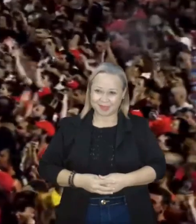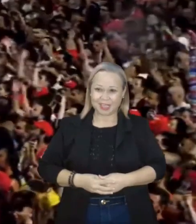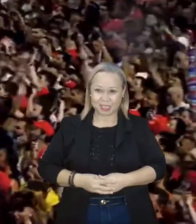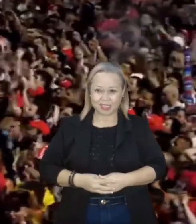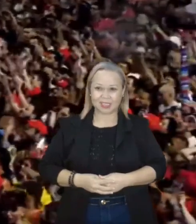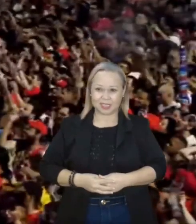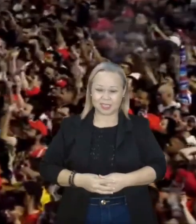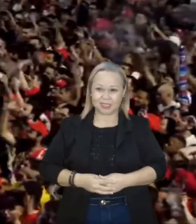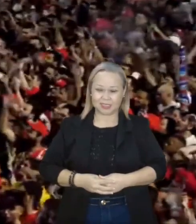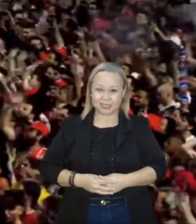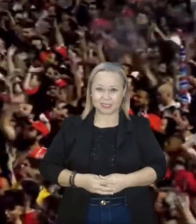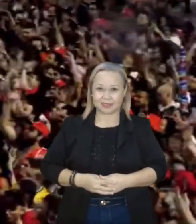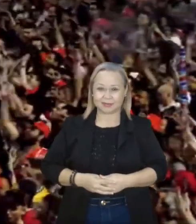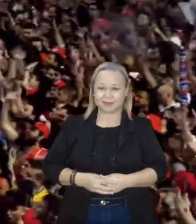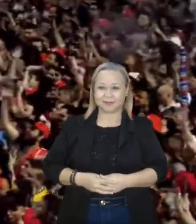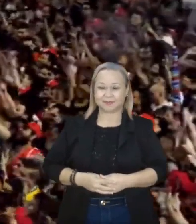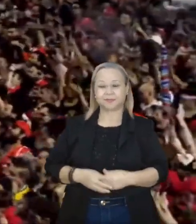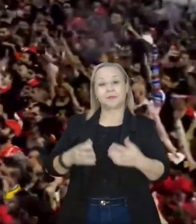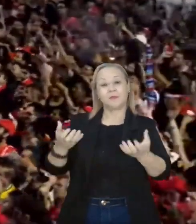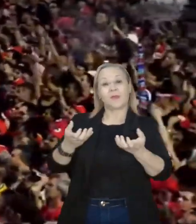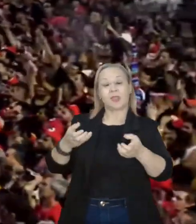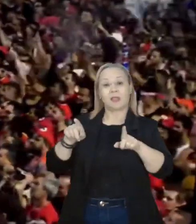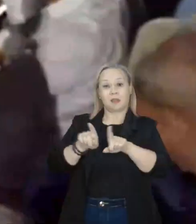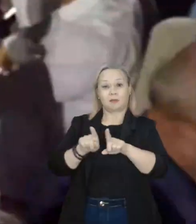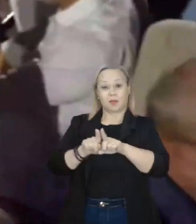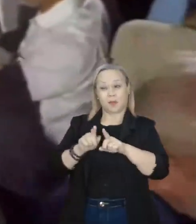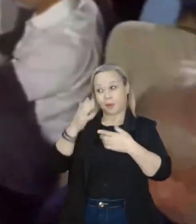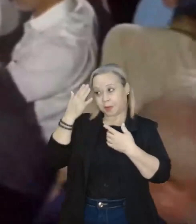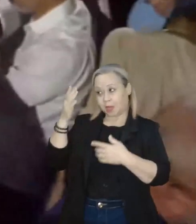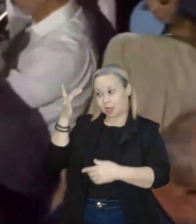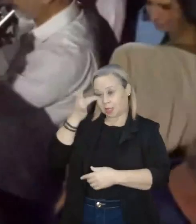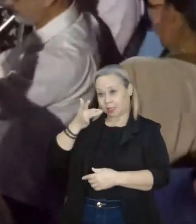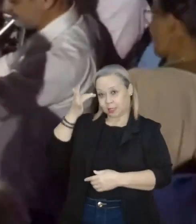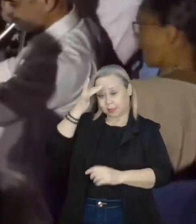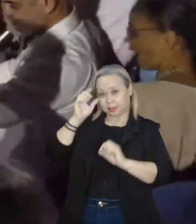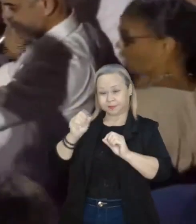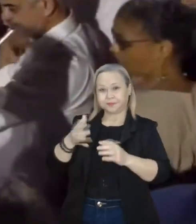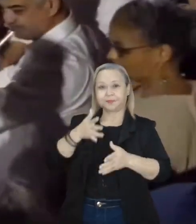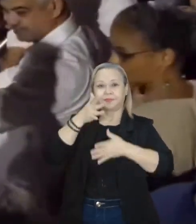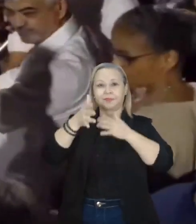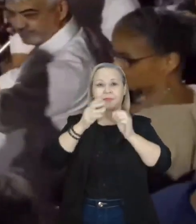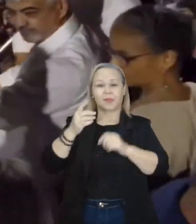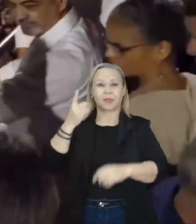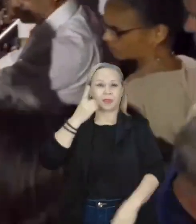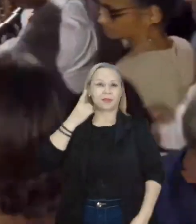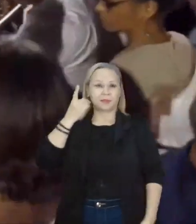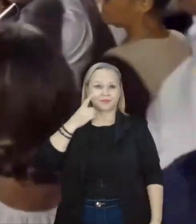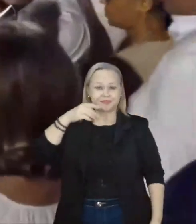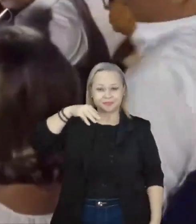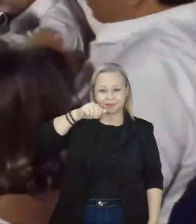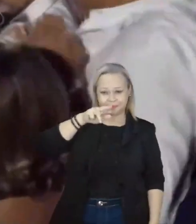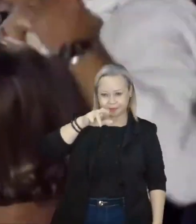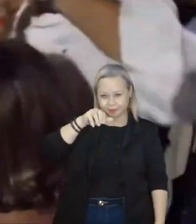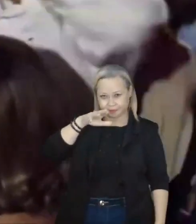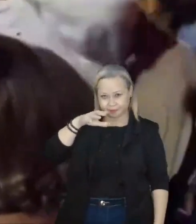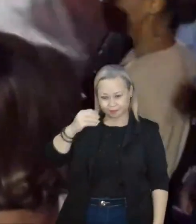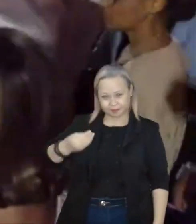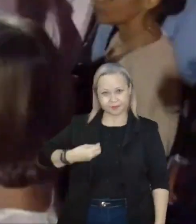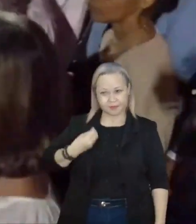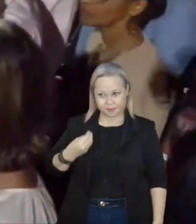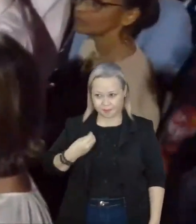Obrigada, Haddad. Quero aqui também dizer que está conosco o deputado Márcio Macedo,